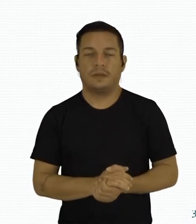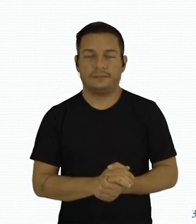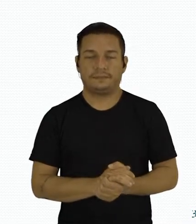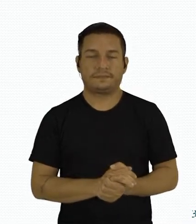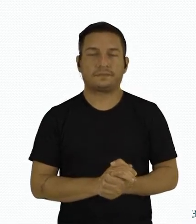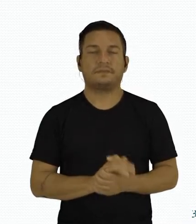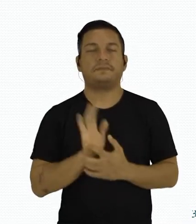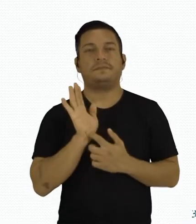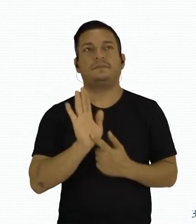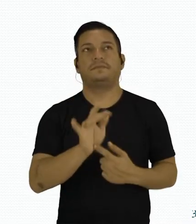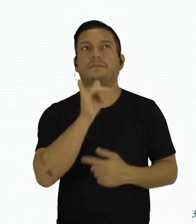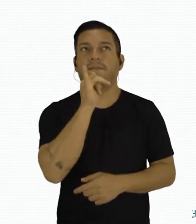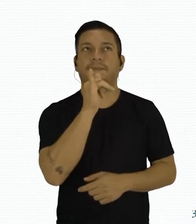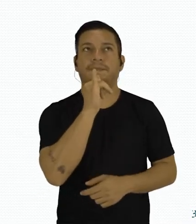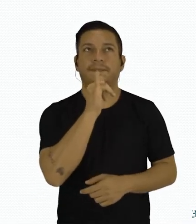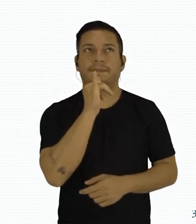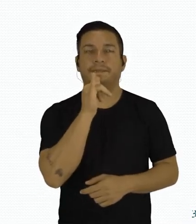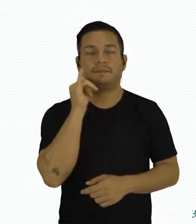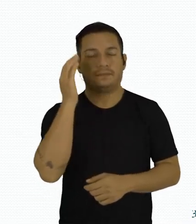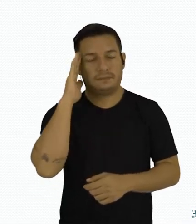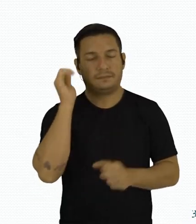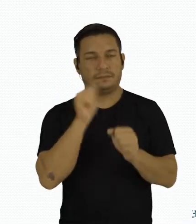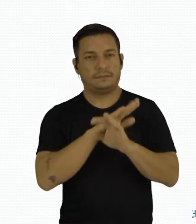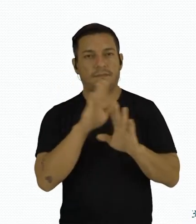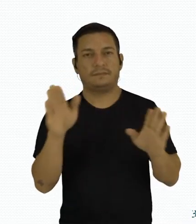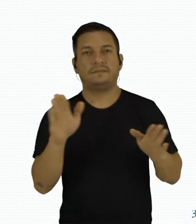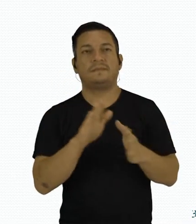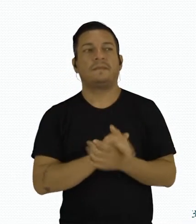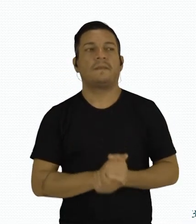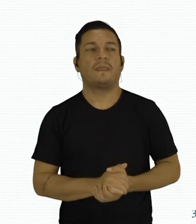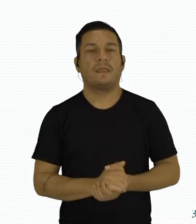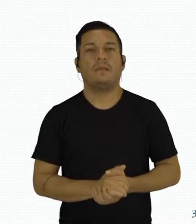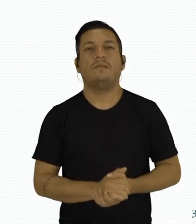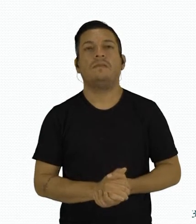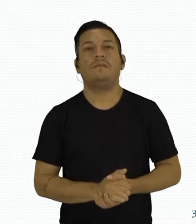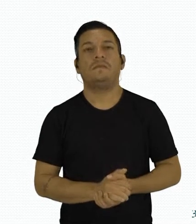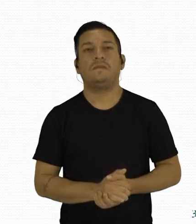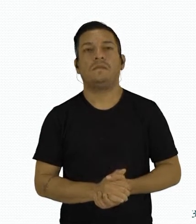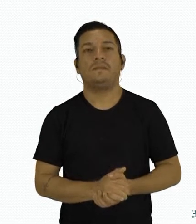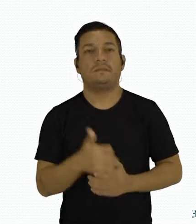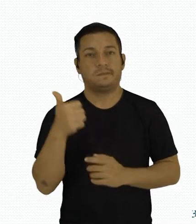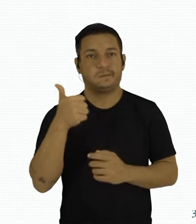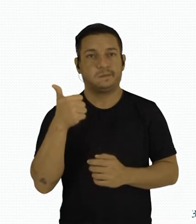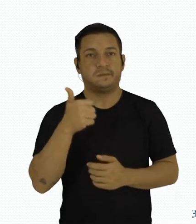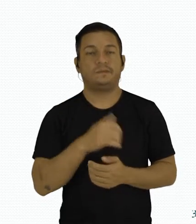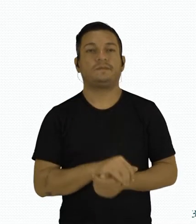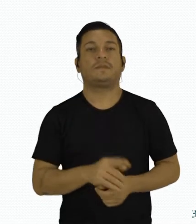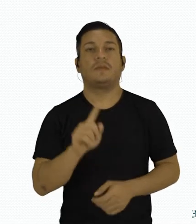Então, vamos aí para os exemplos, para ficar mais perfeito a explicação. Primeiro,